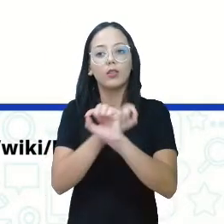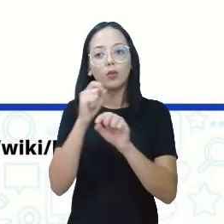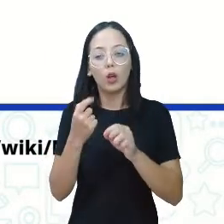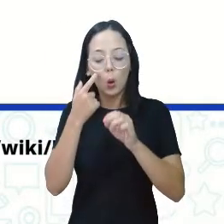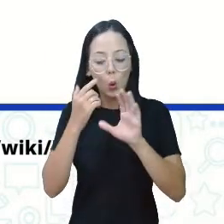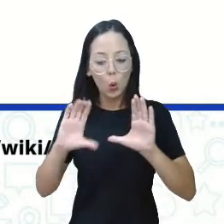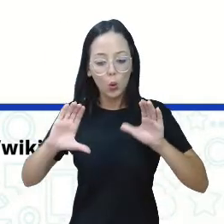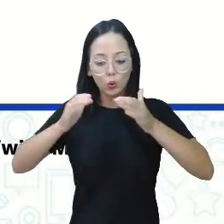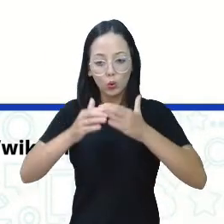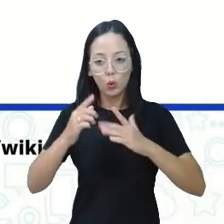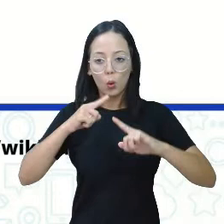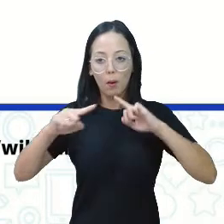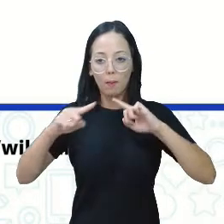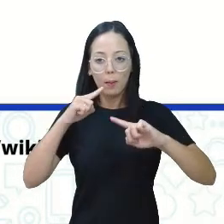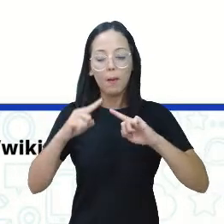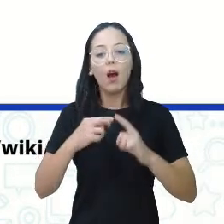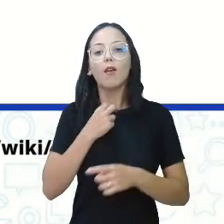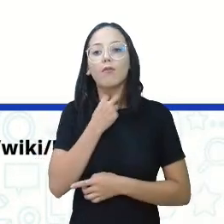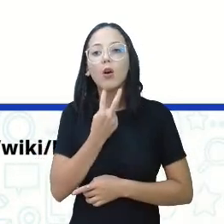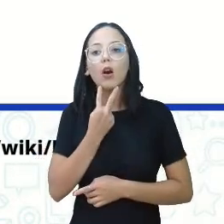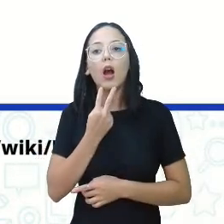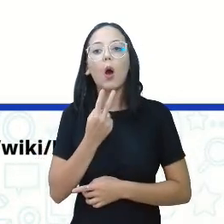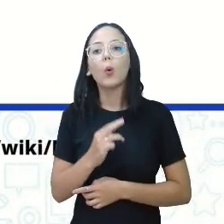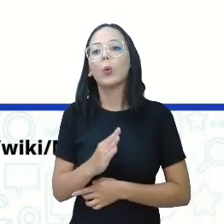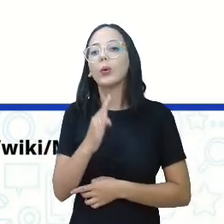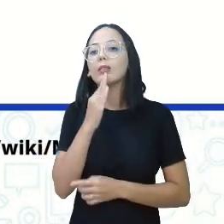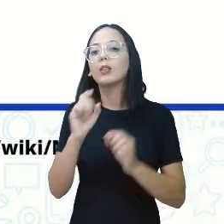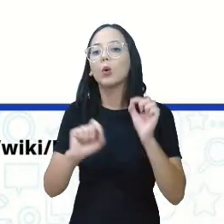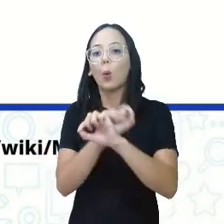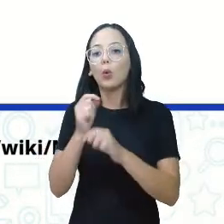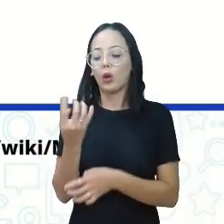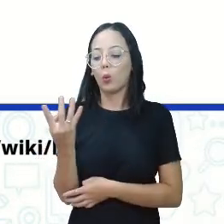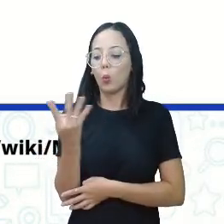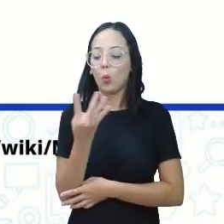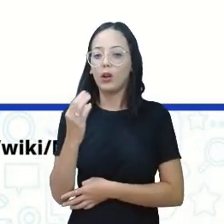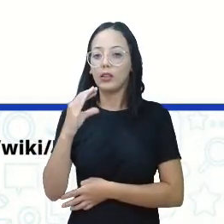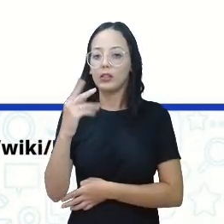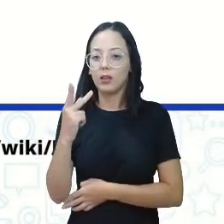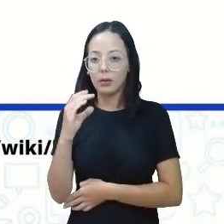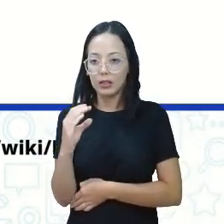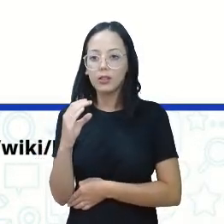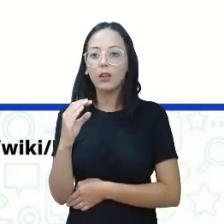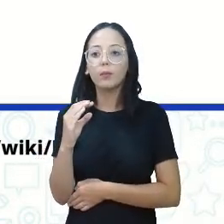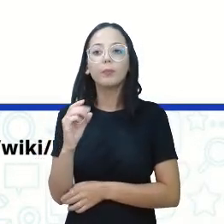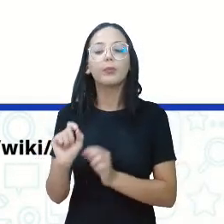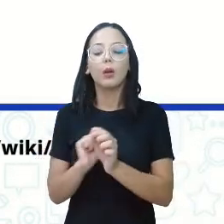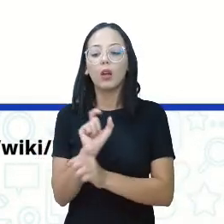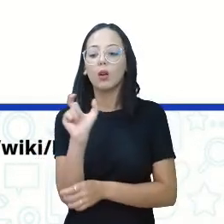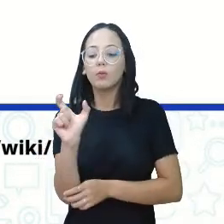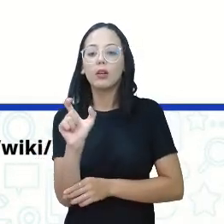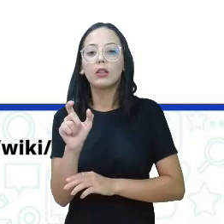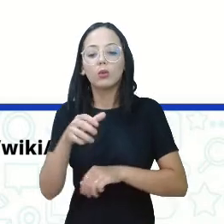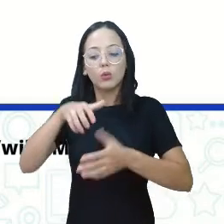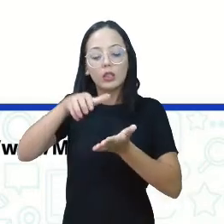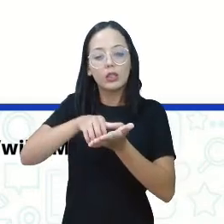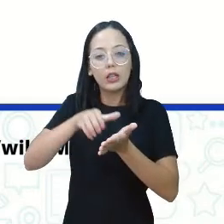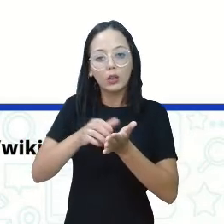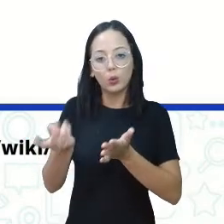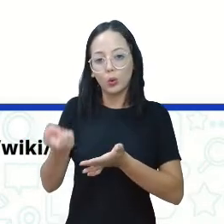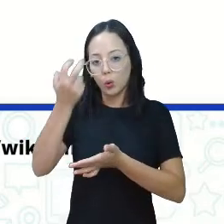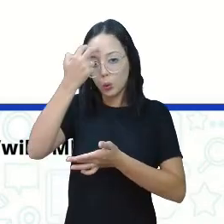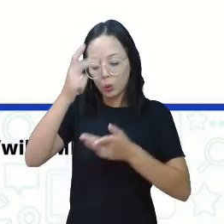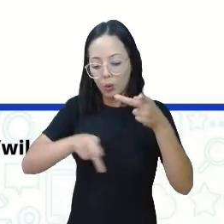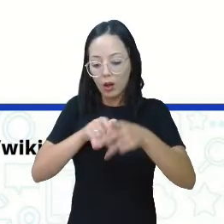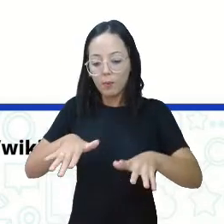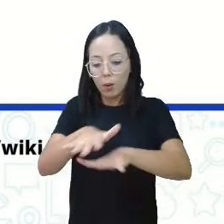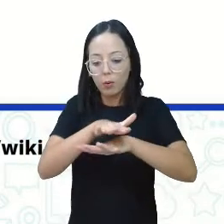conjunto vocal de Niterói, até então conhecido como o Quarteto do CPC, que era a sigla do Centro Popular de Cultura,